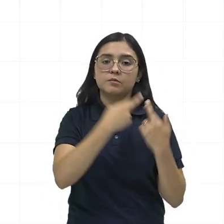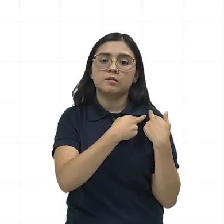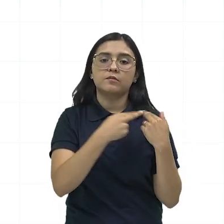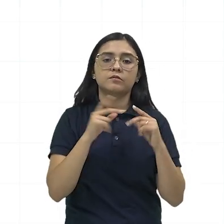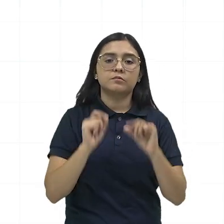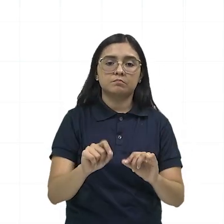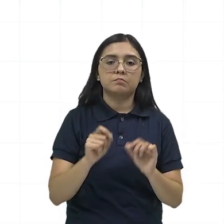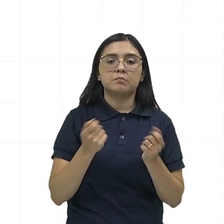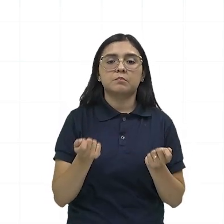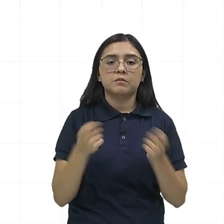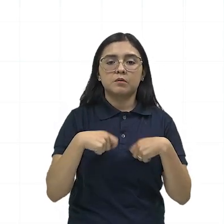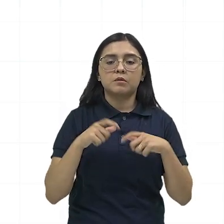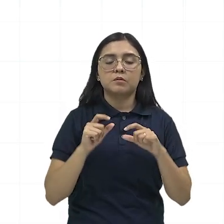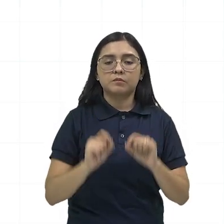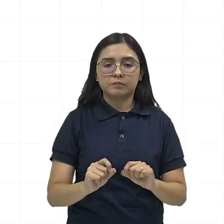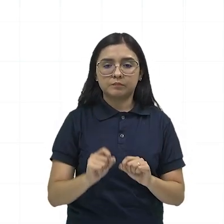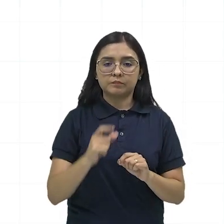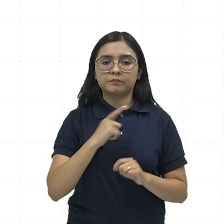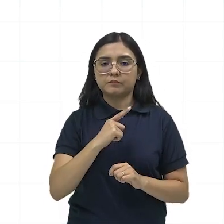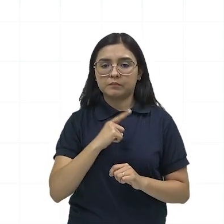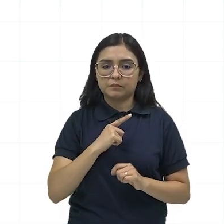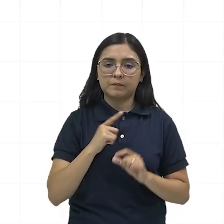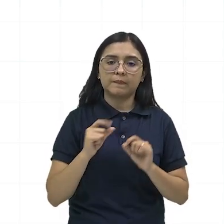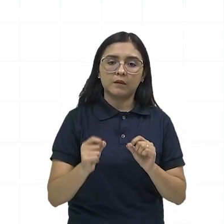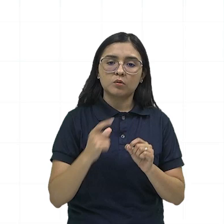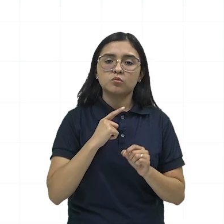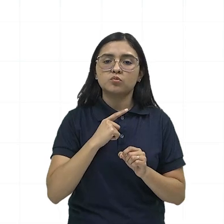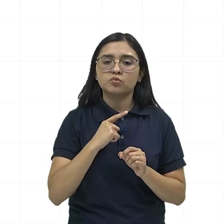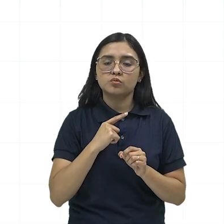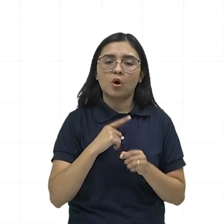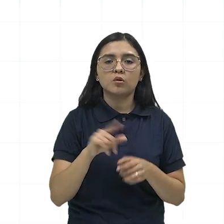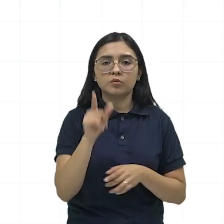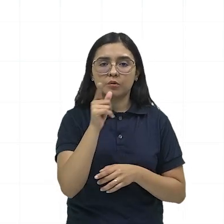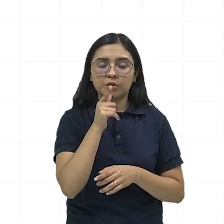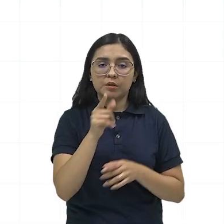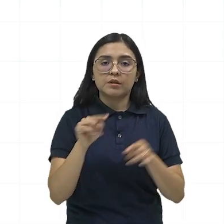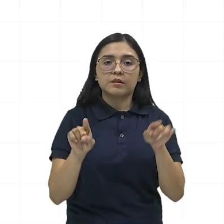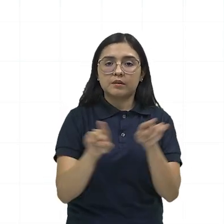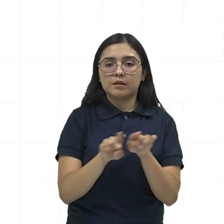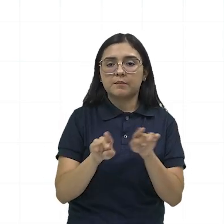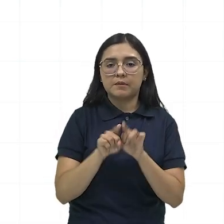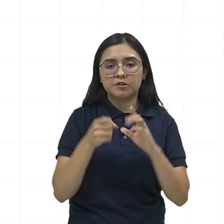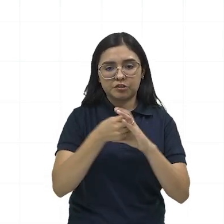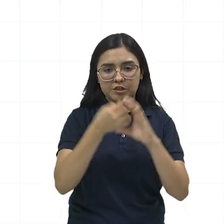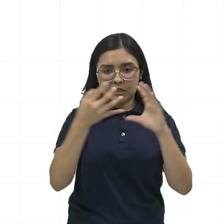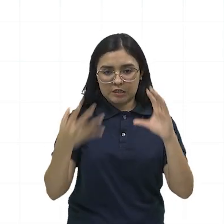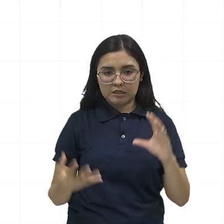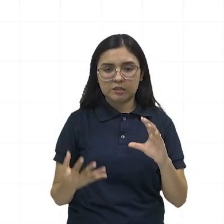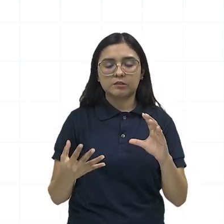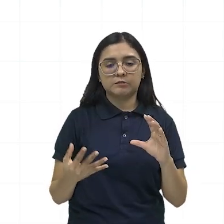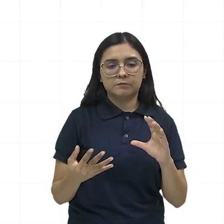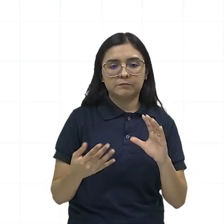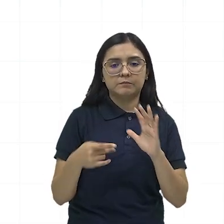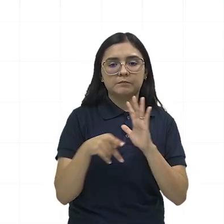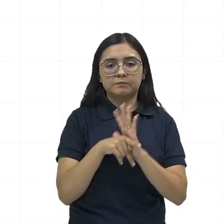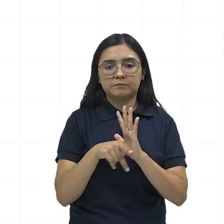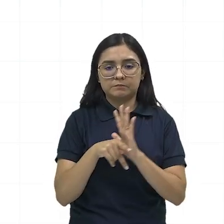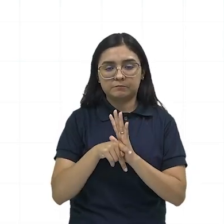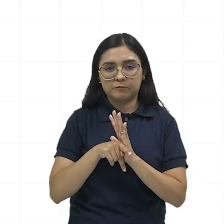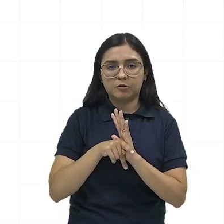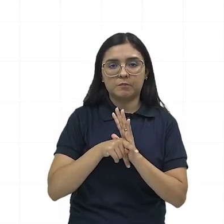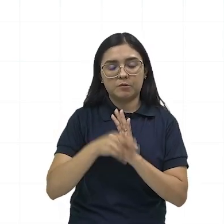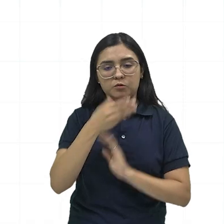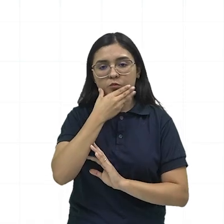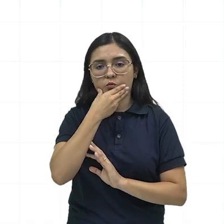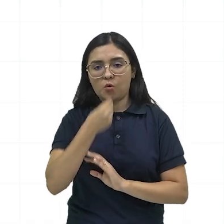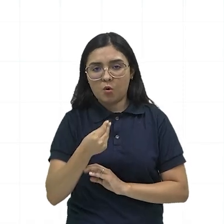responsável por promover o aumento dos órgãos genitais e o desenvolvimento das características sexuais secundárias.